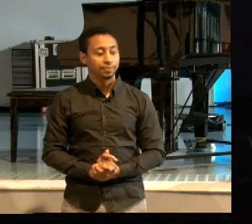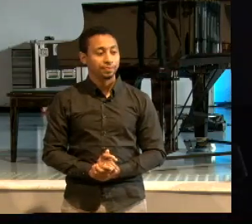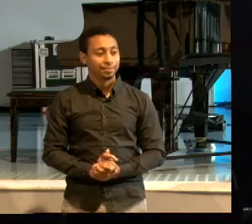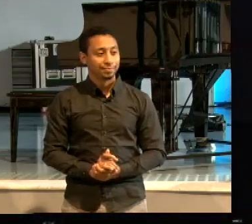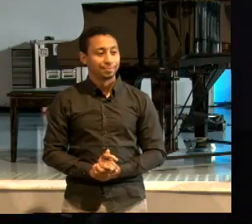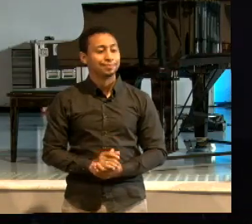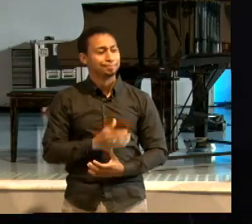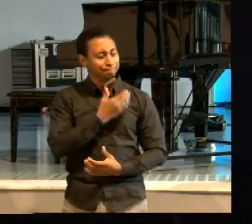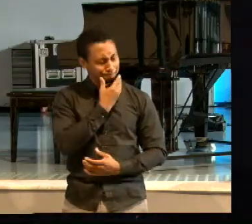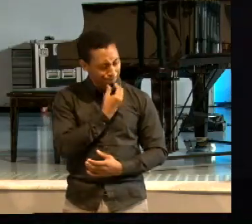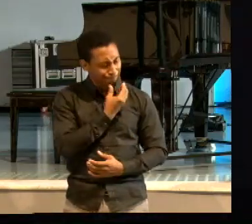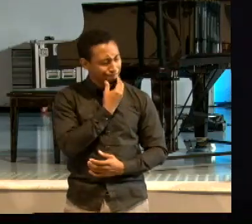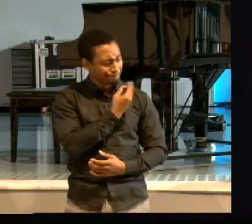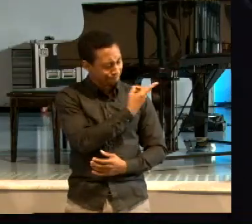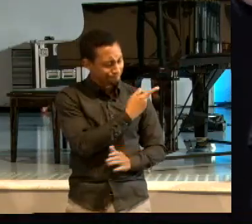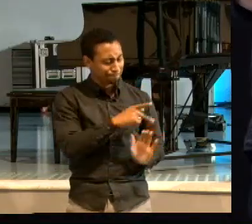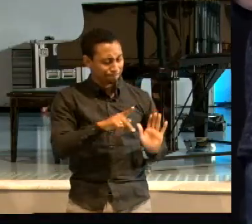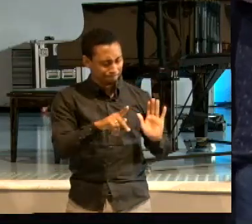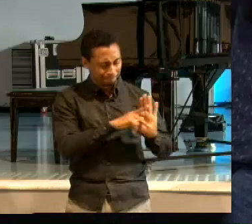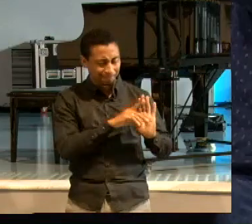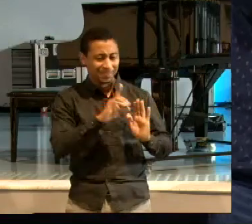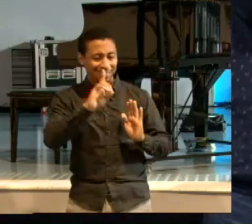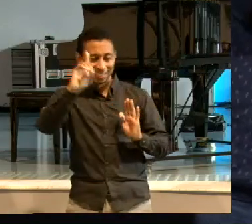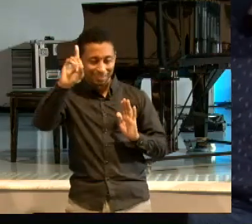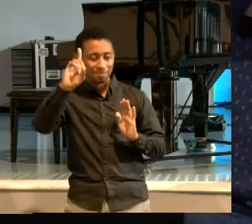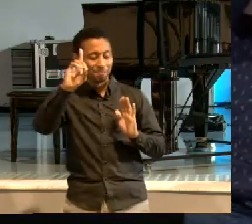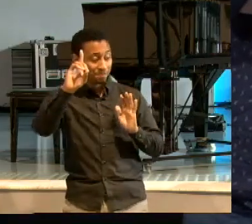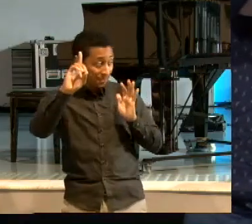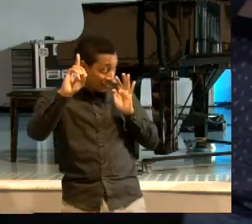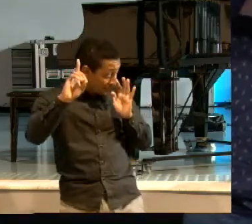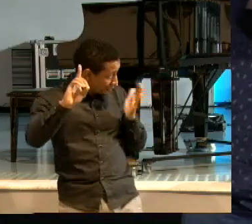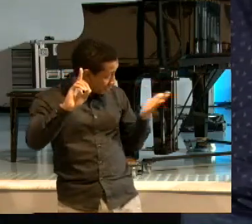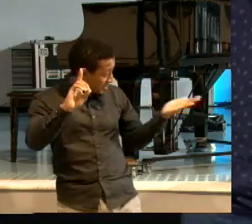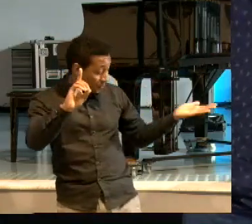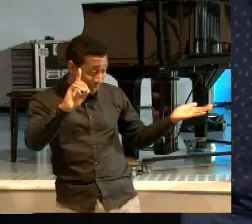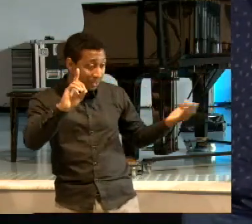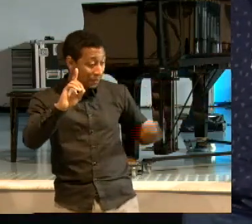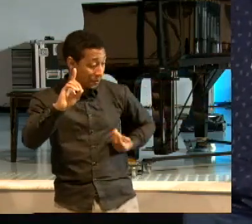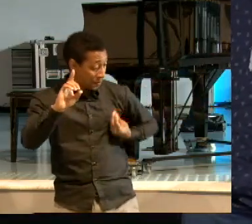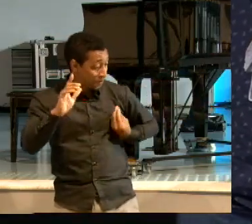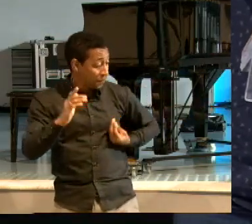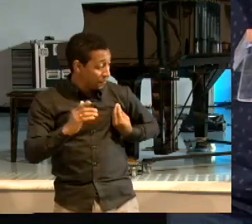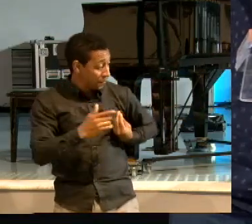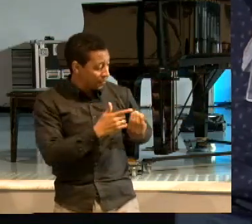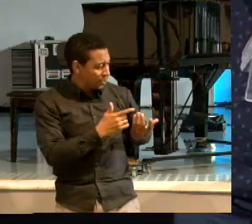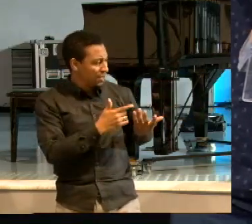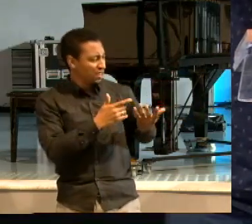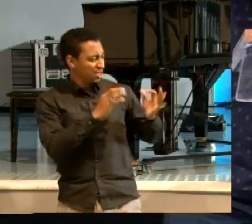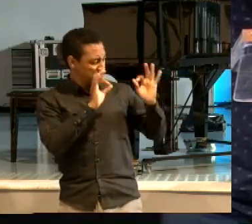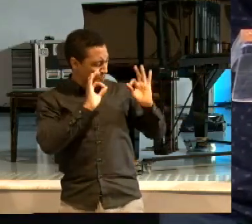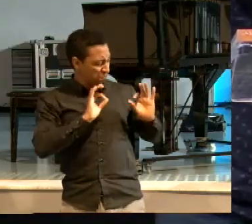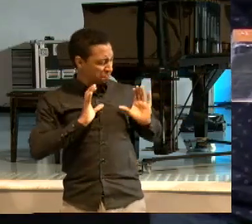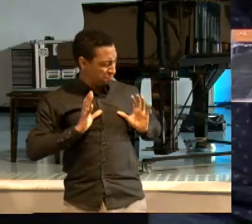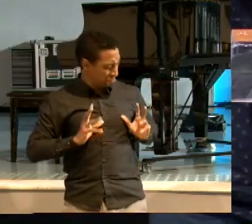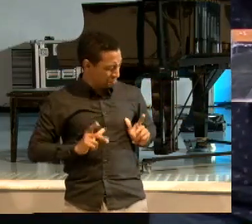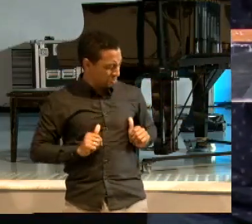É um homem de Deus que eu admiro demais, pela vida, pela integridade,